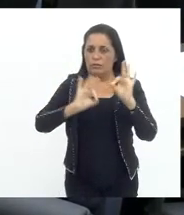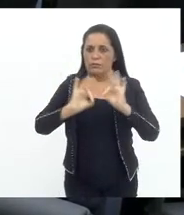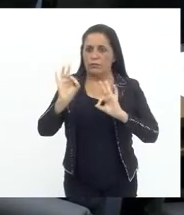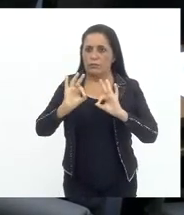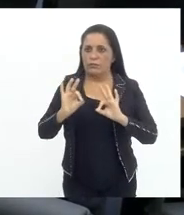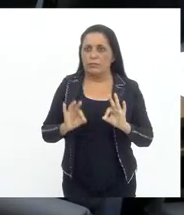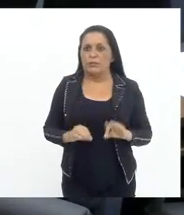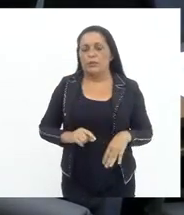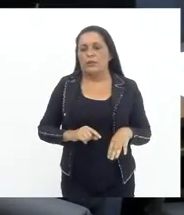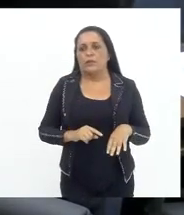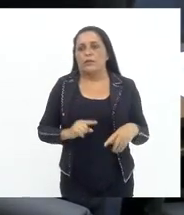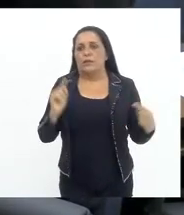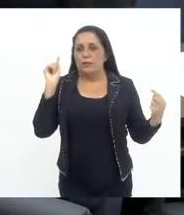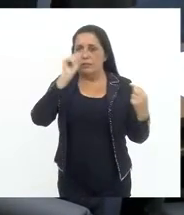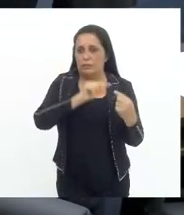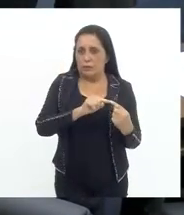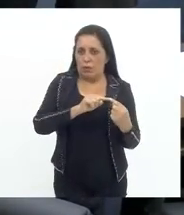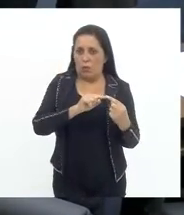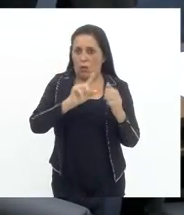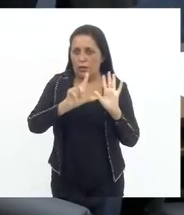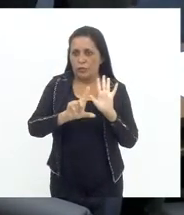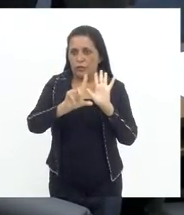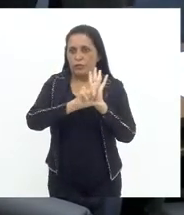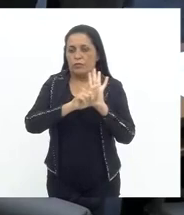Indicação legislativa número 33621